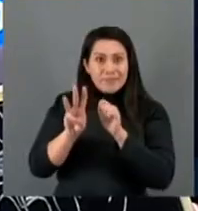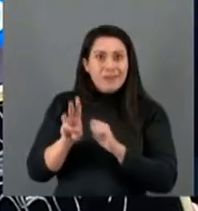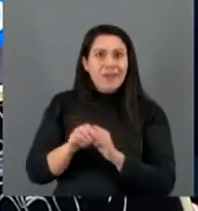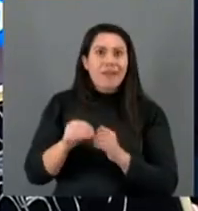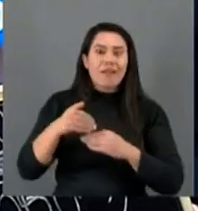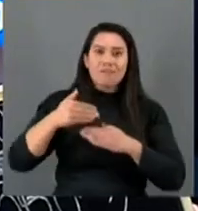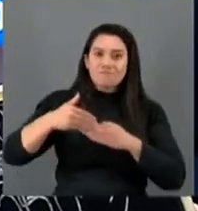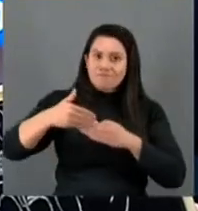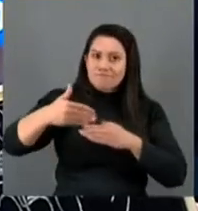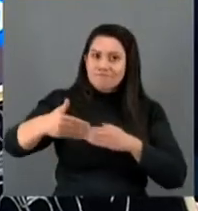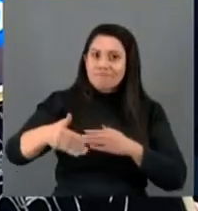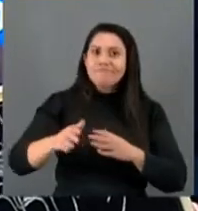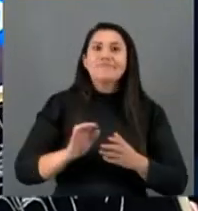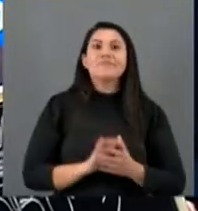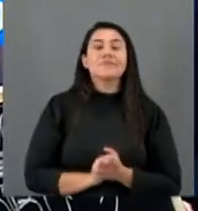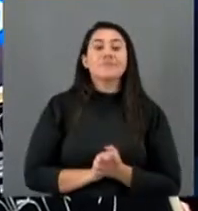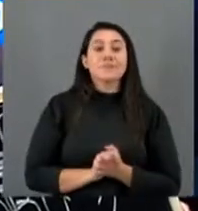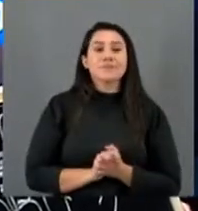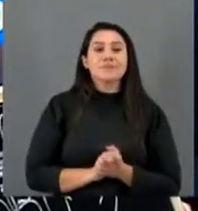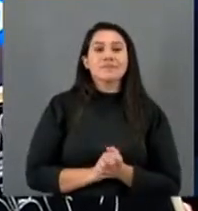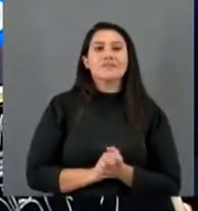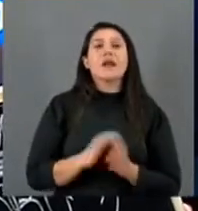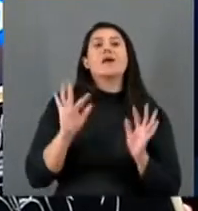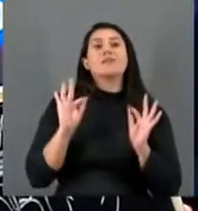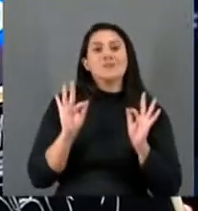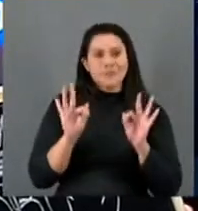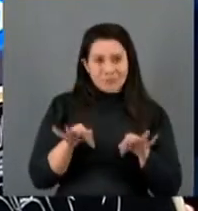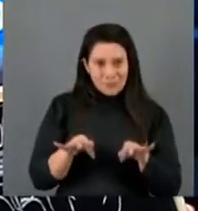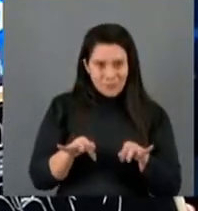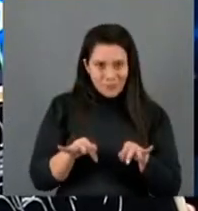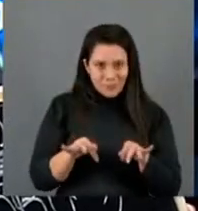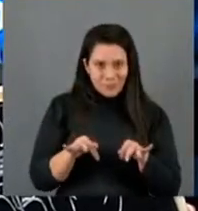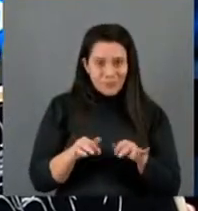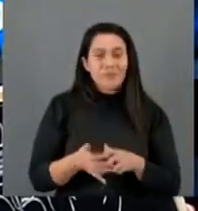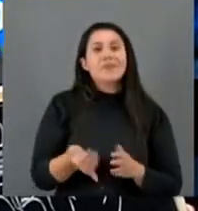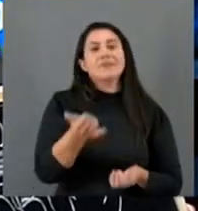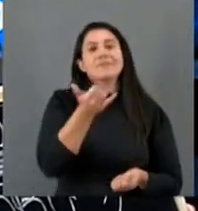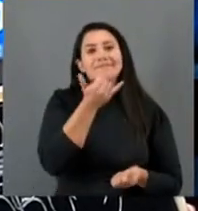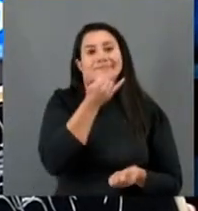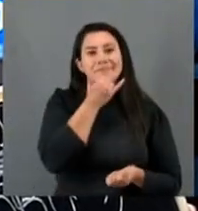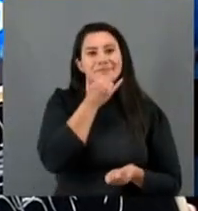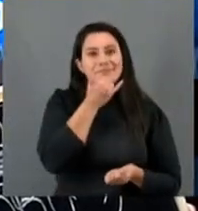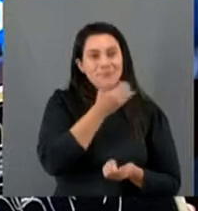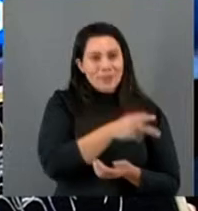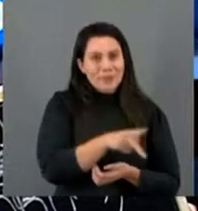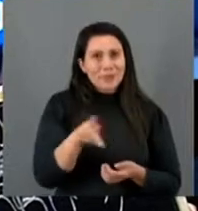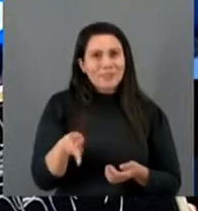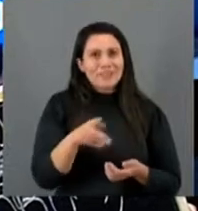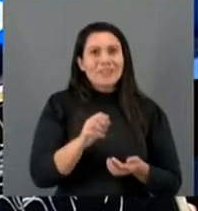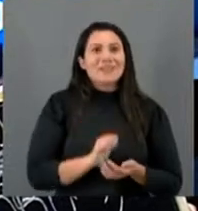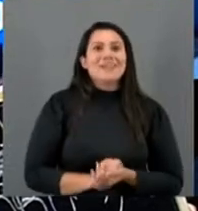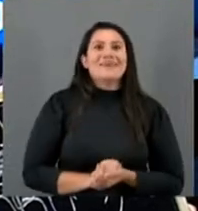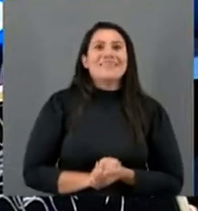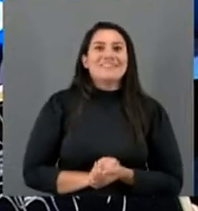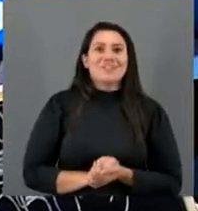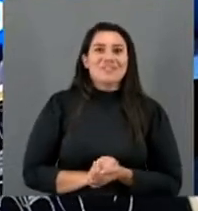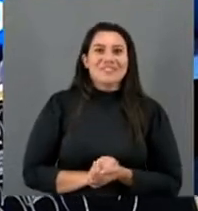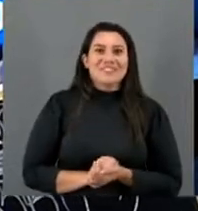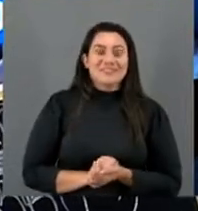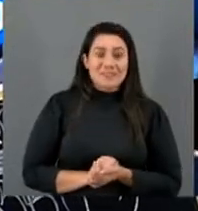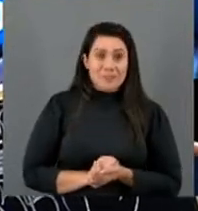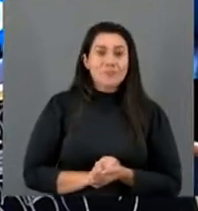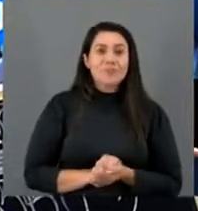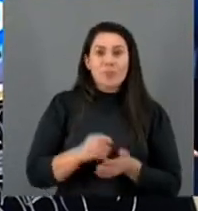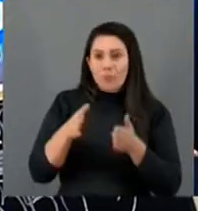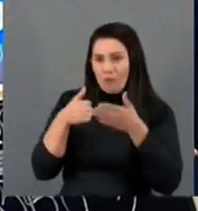Portanto, concluindo, senhor presidente, me perdoe, presidente. Por favor, professor Cid, conclua.